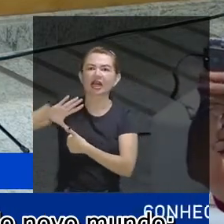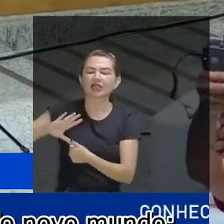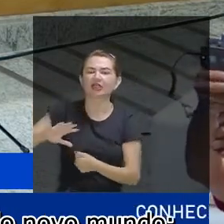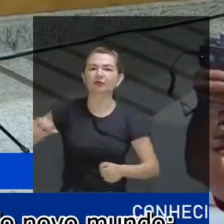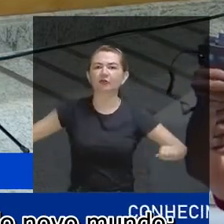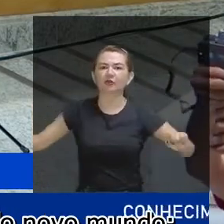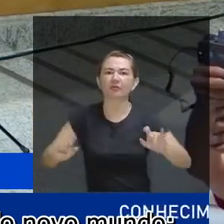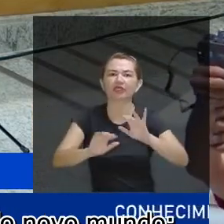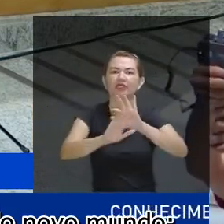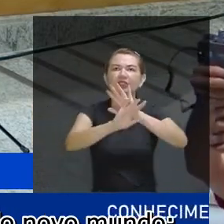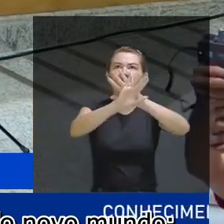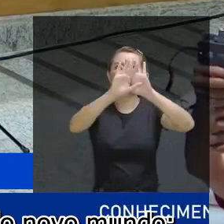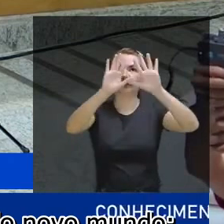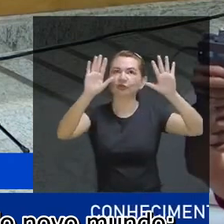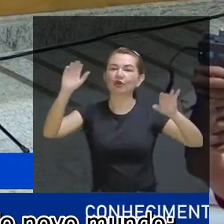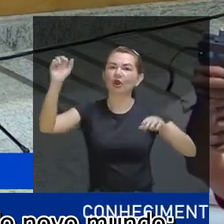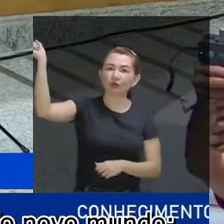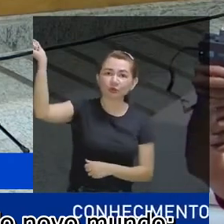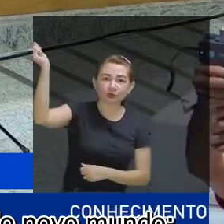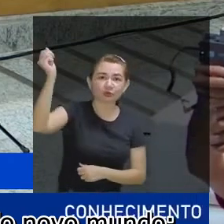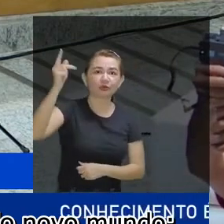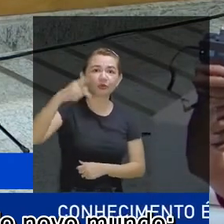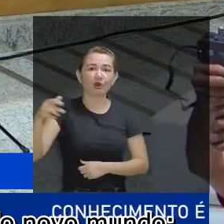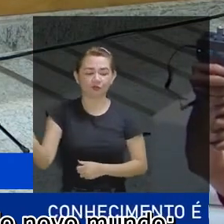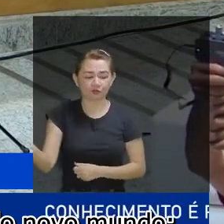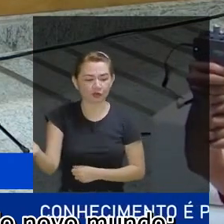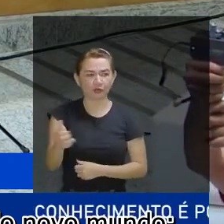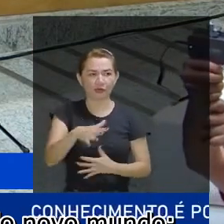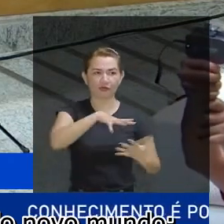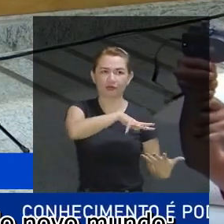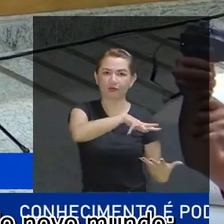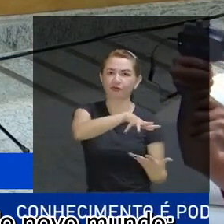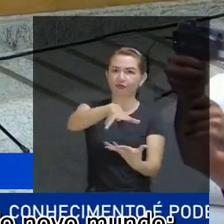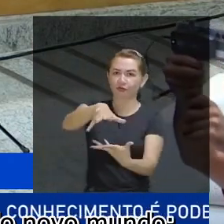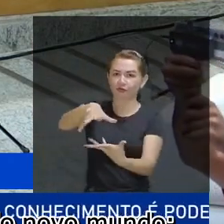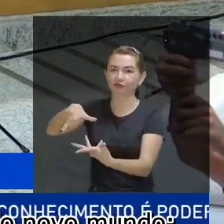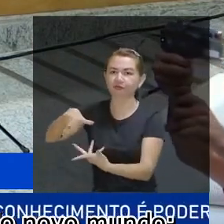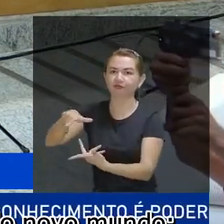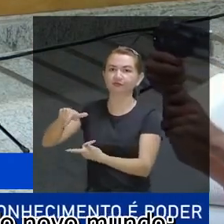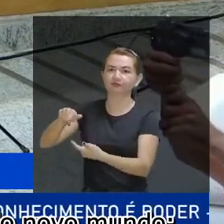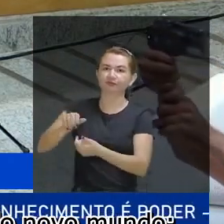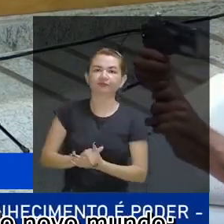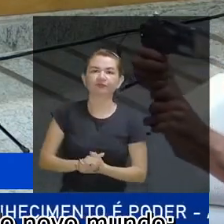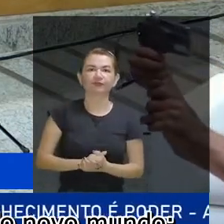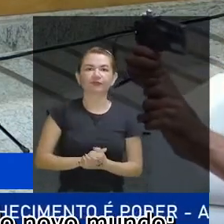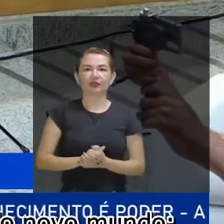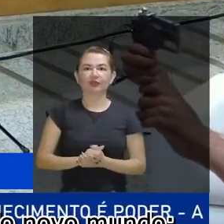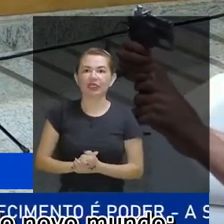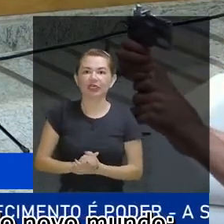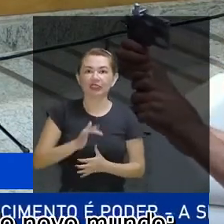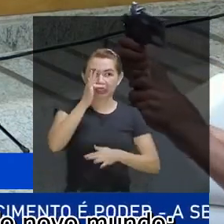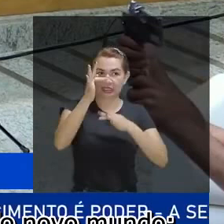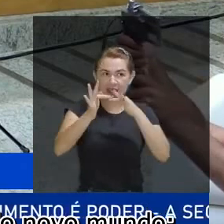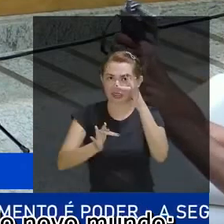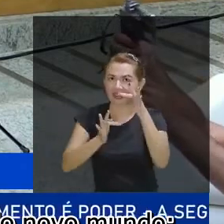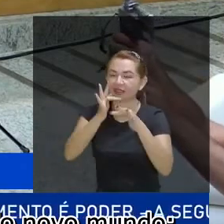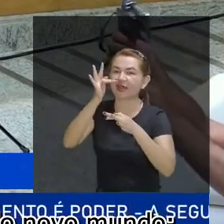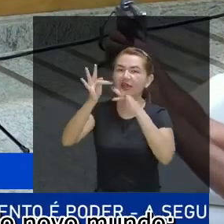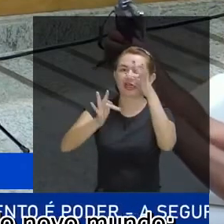América, iluminando o sol do novo mundo, do que